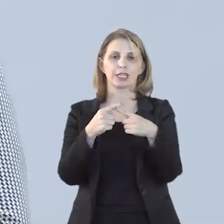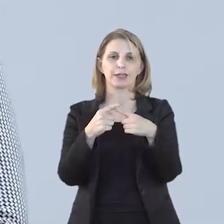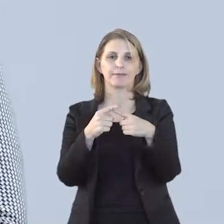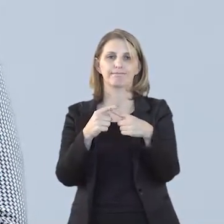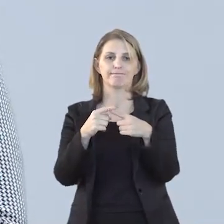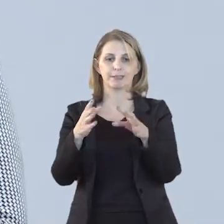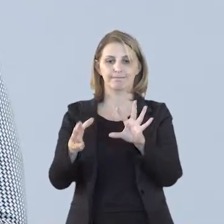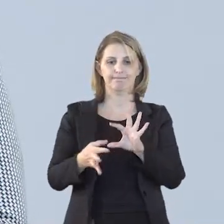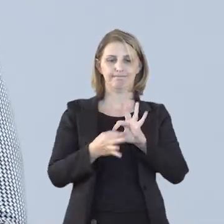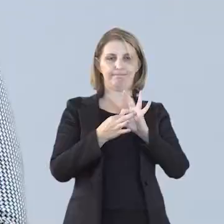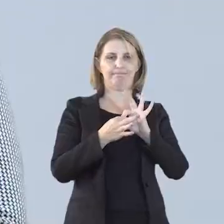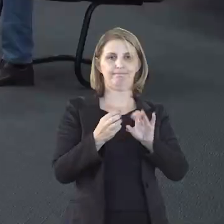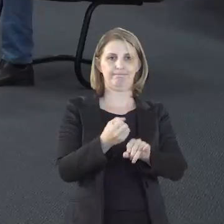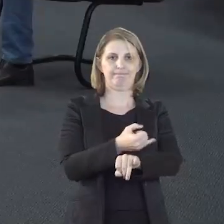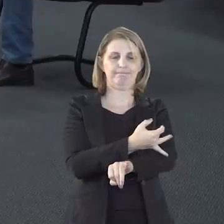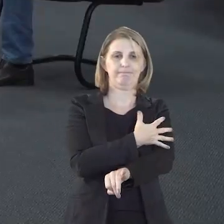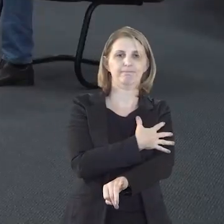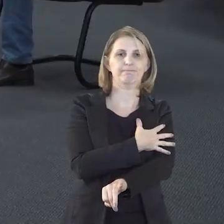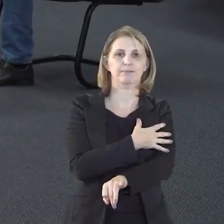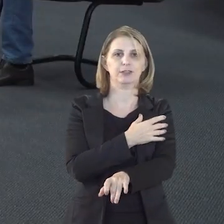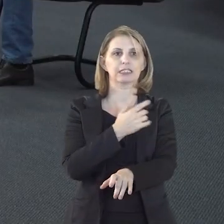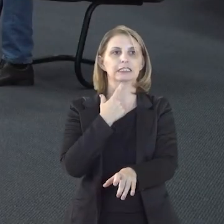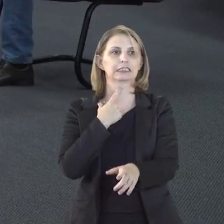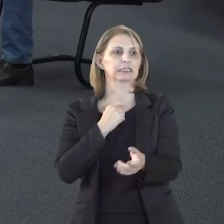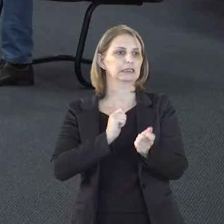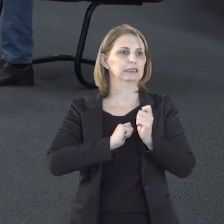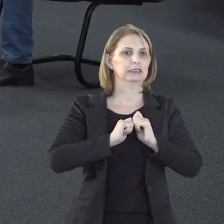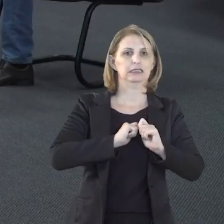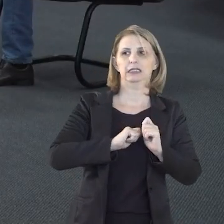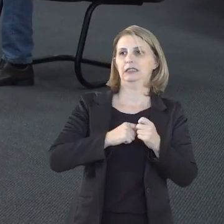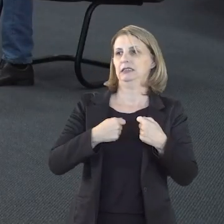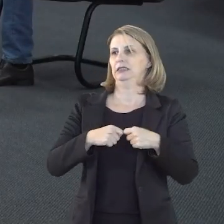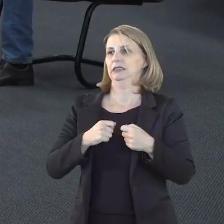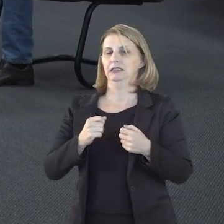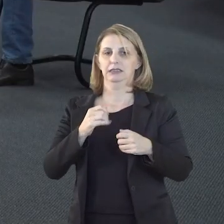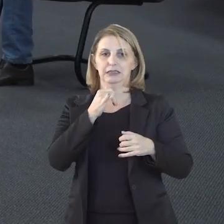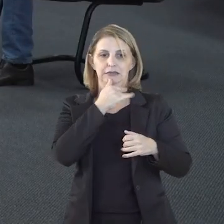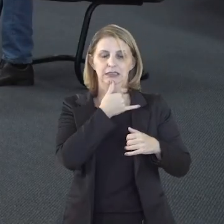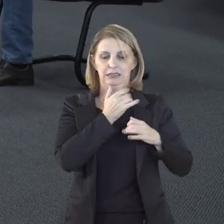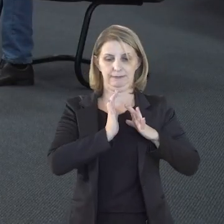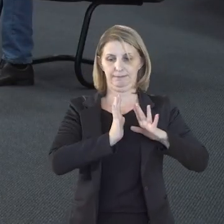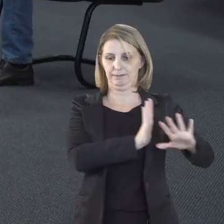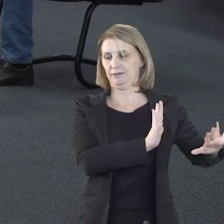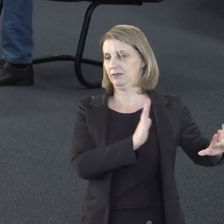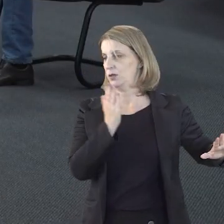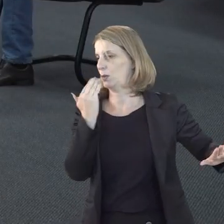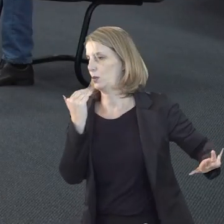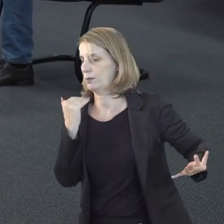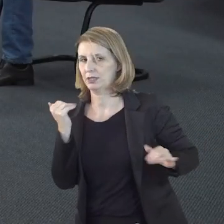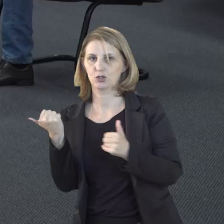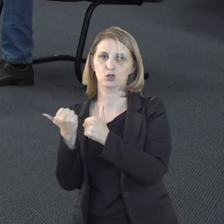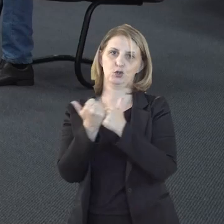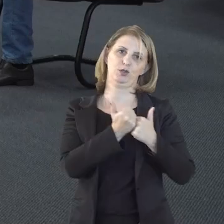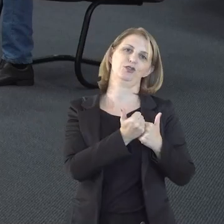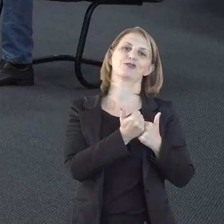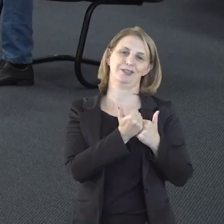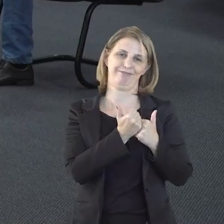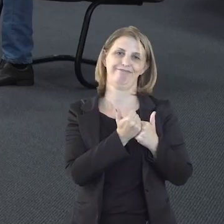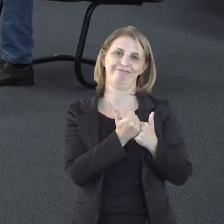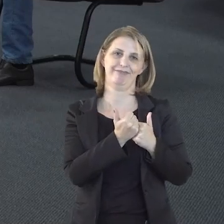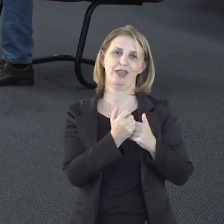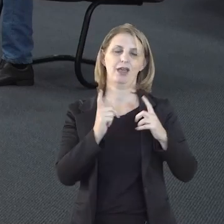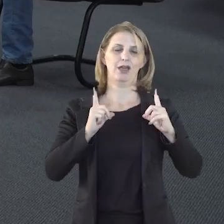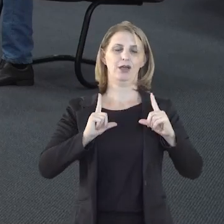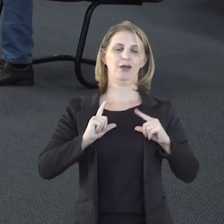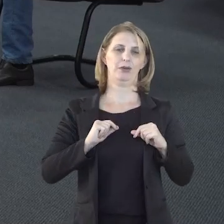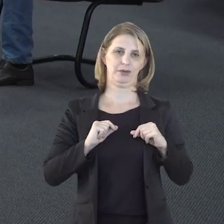que é uma fome atrelada às emoções, né? A essa vontade de me livrar da